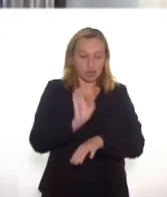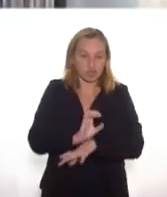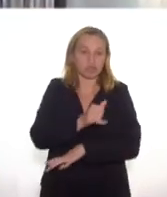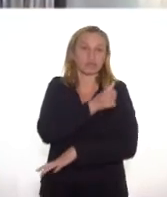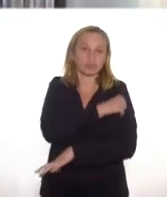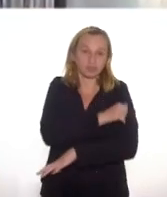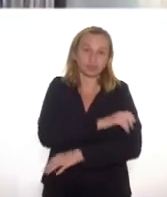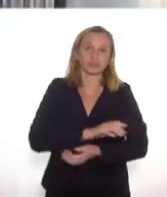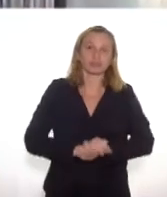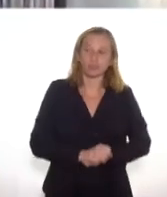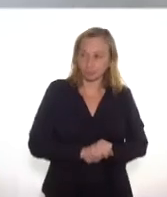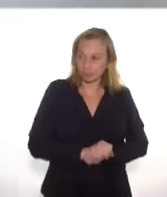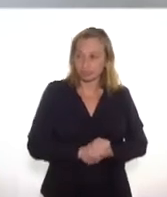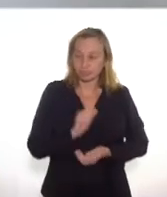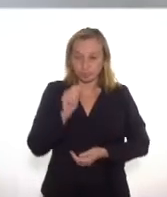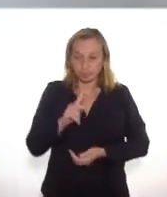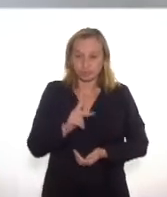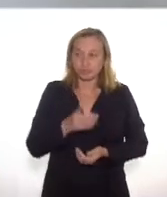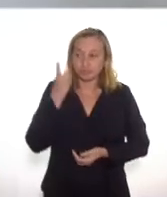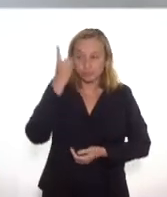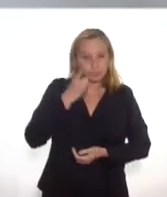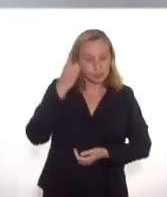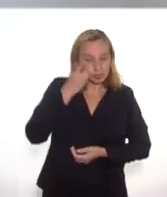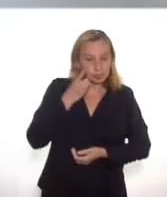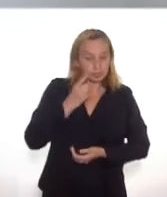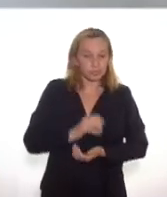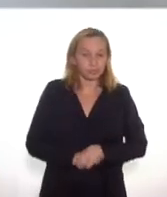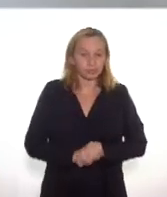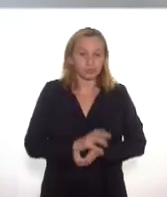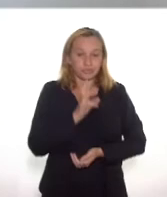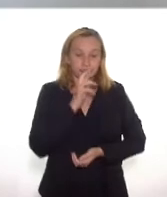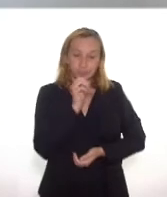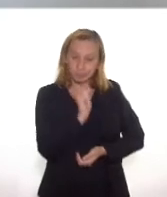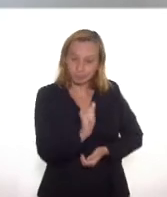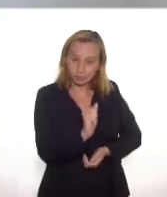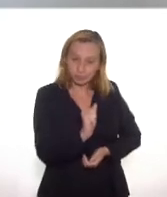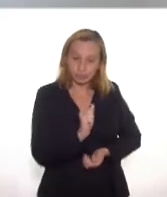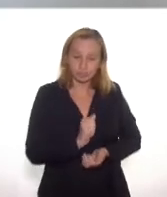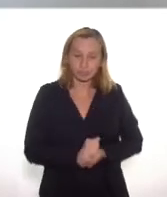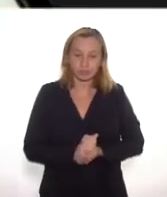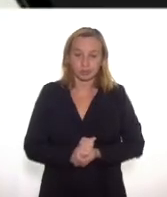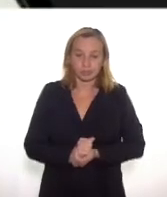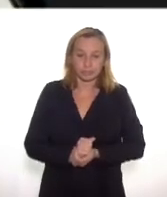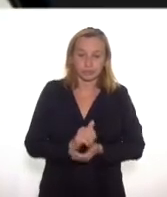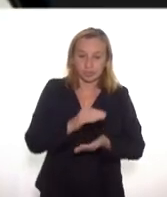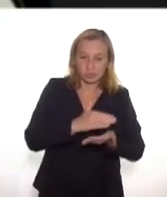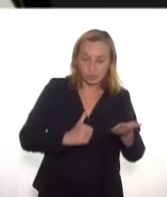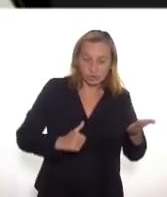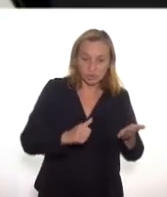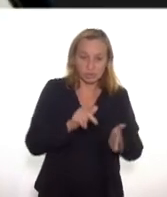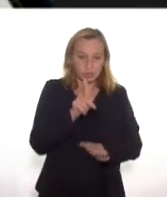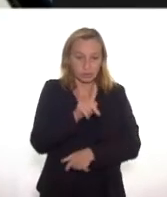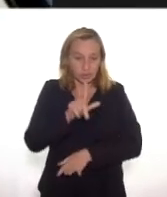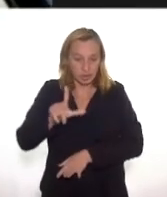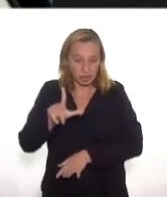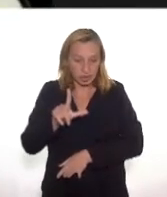Rio de Janeiro. Ok. Deputado Rodrigo Amorim, então... Nós vamos retirar o PL...